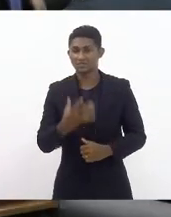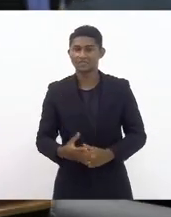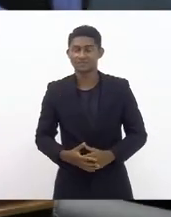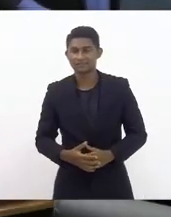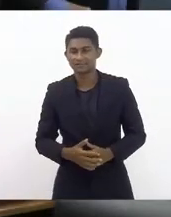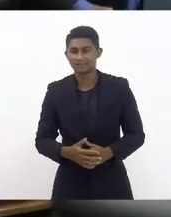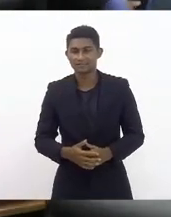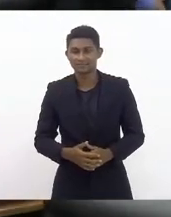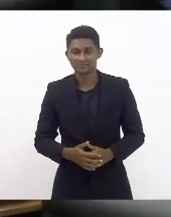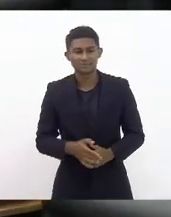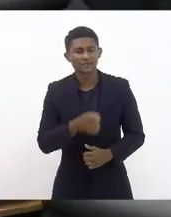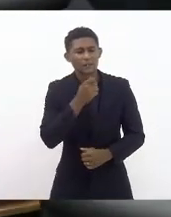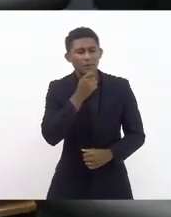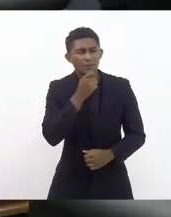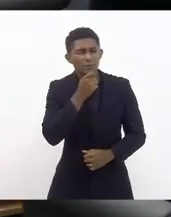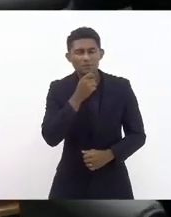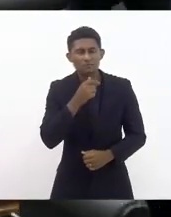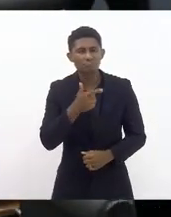Sem som.